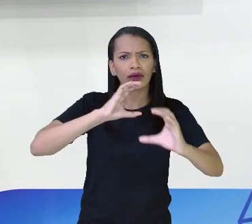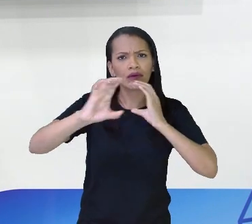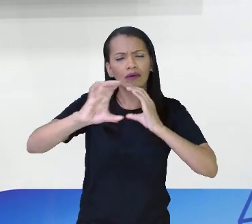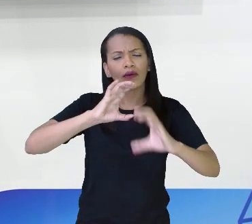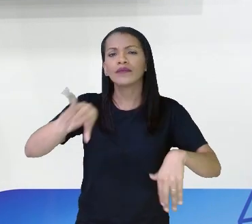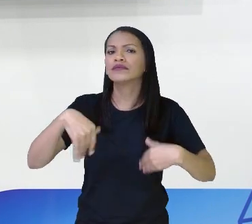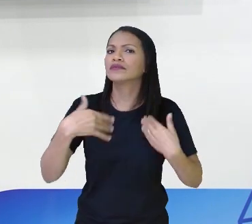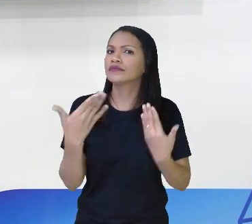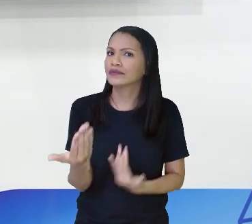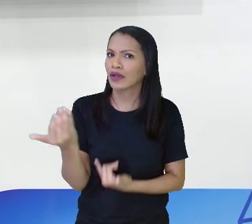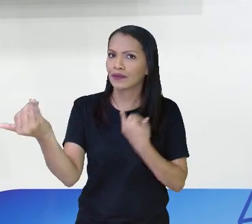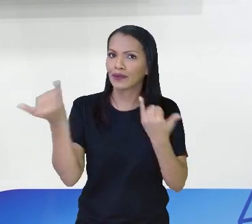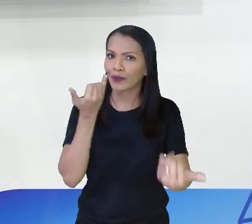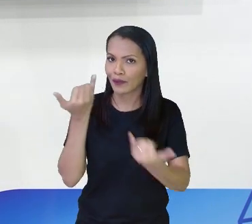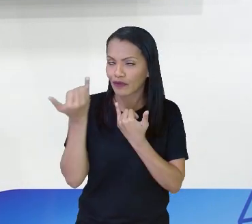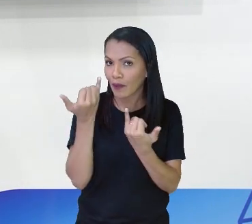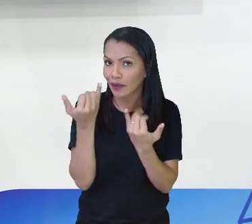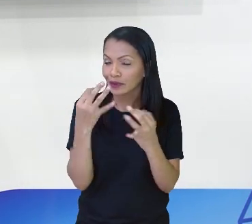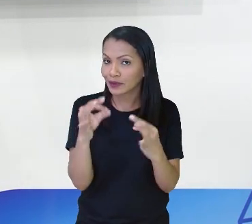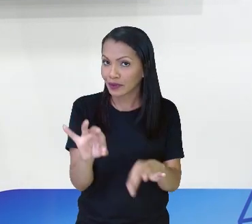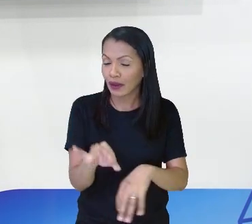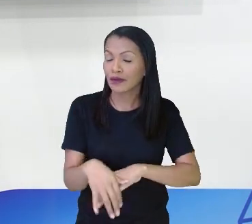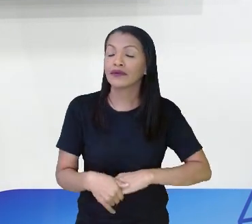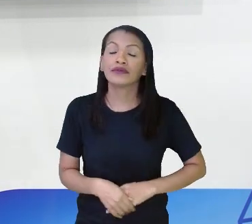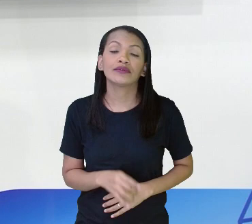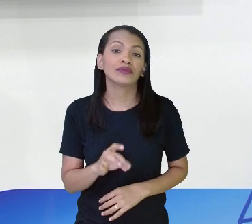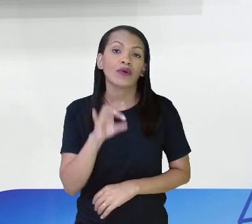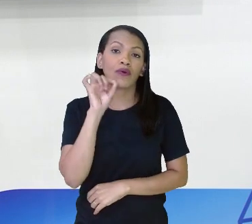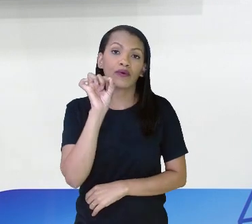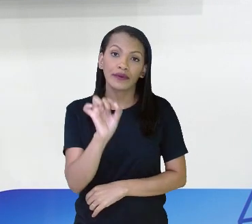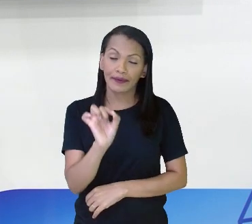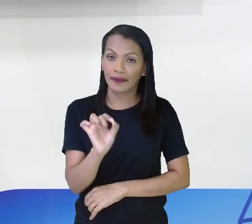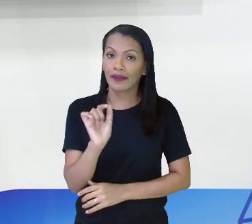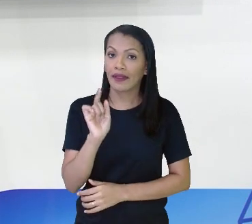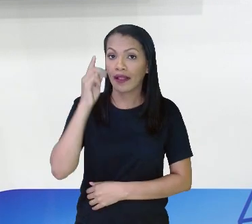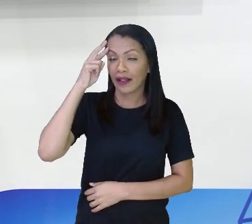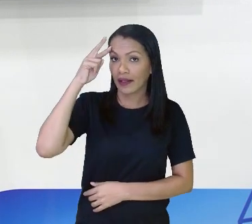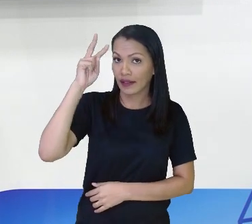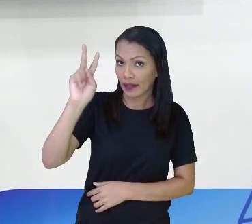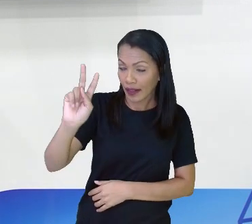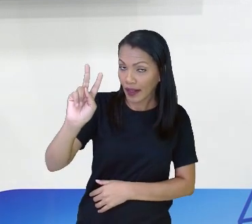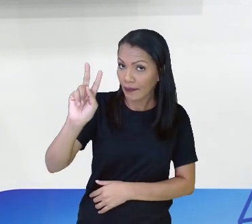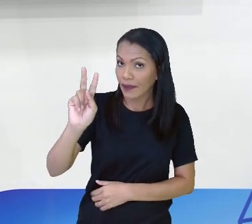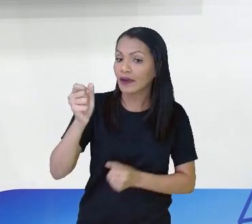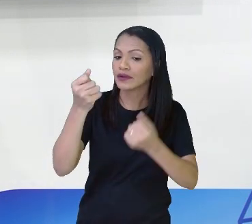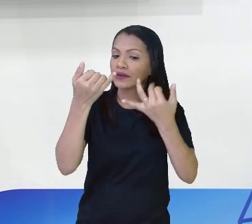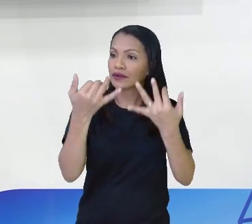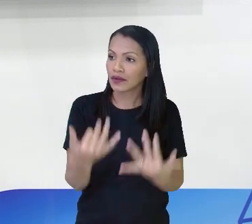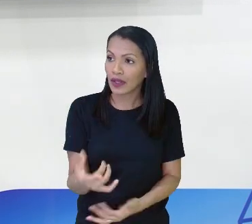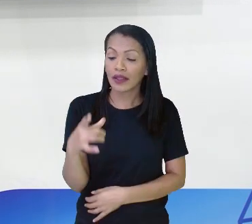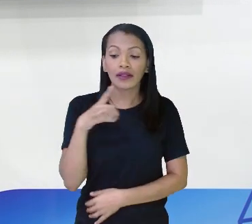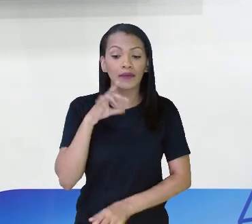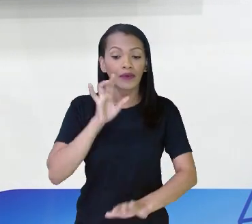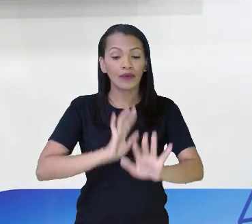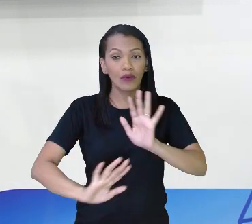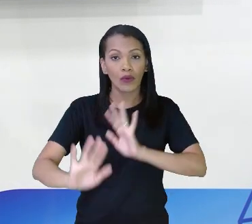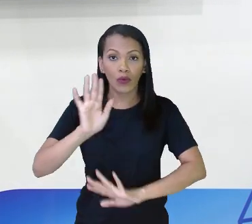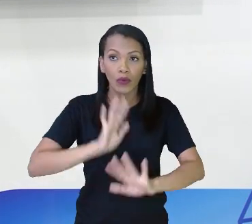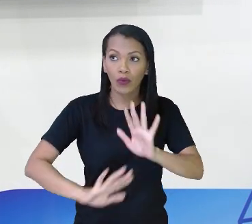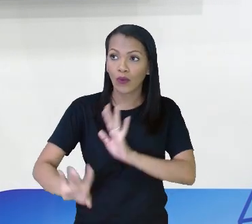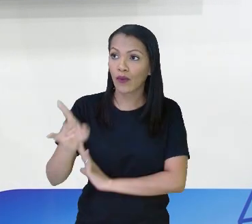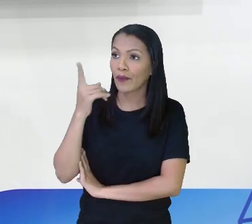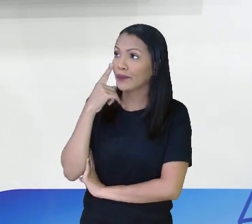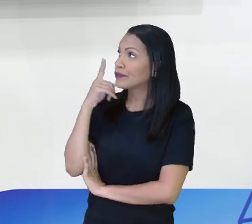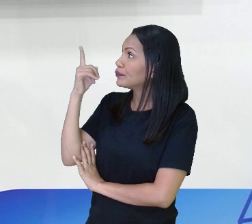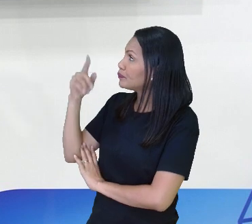canais de informação. Só que, lembra que a gente já trabalhou aqui, temos que ter cuidado com as